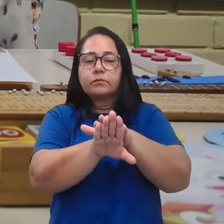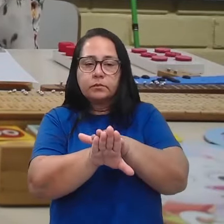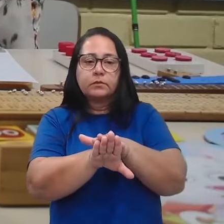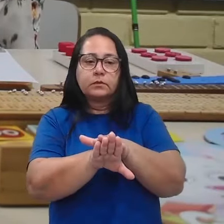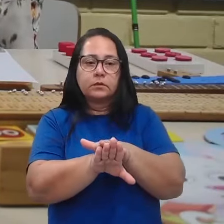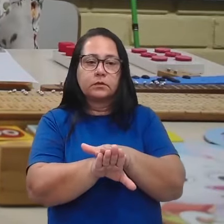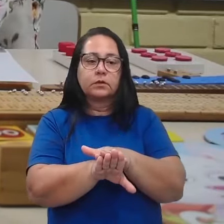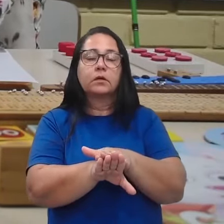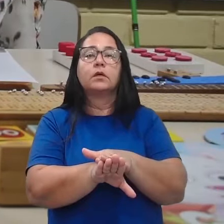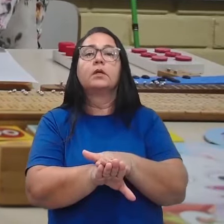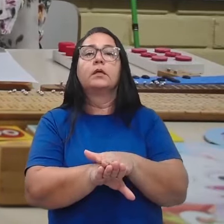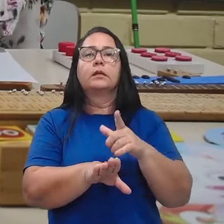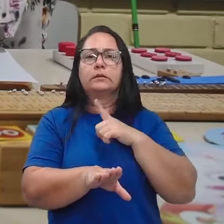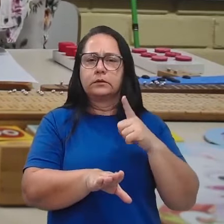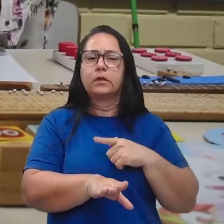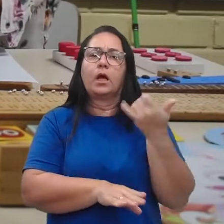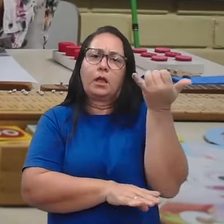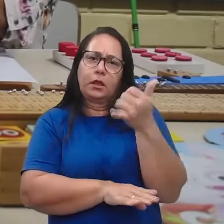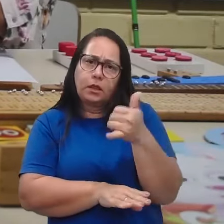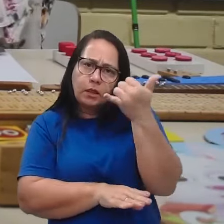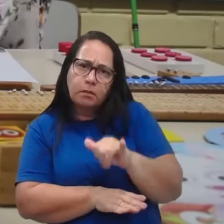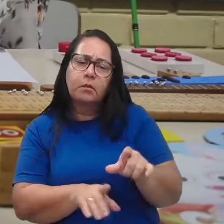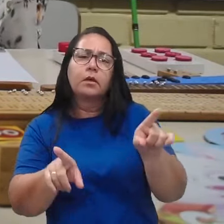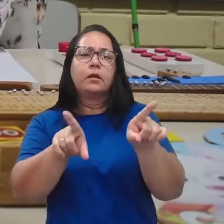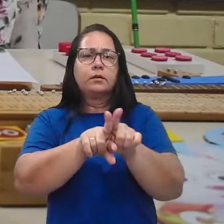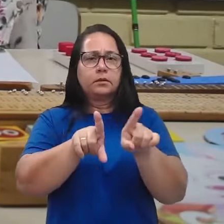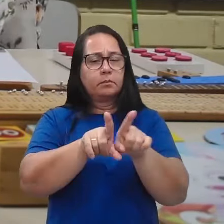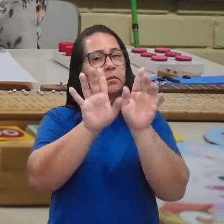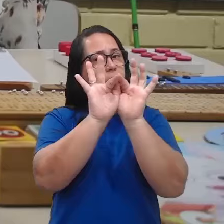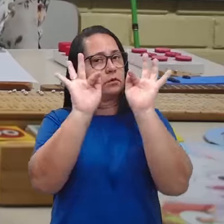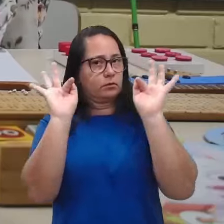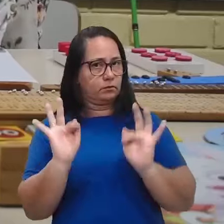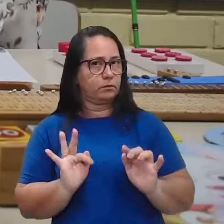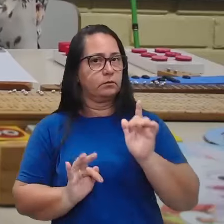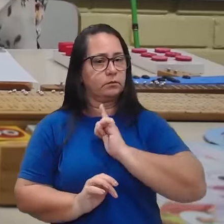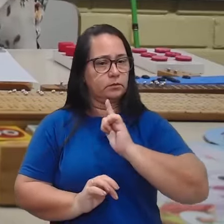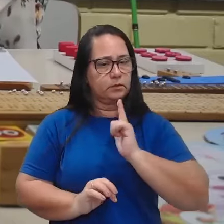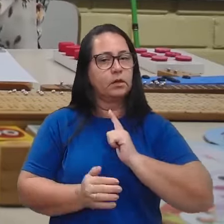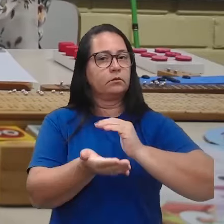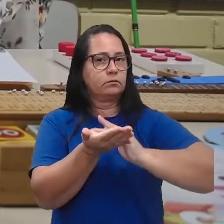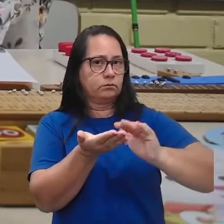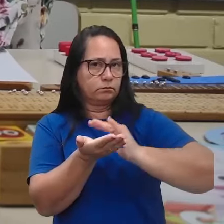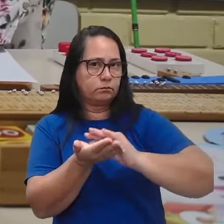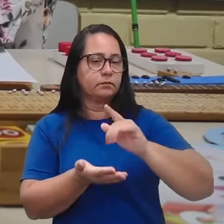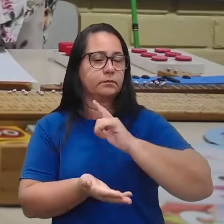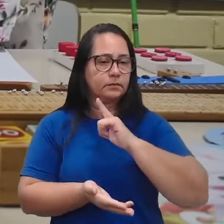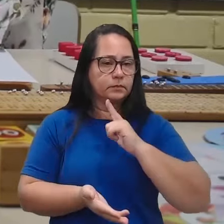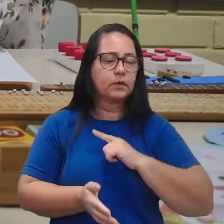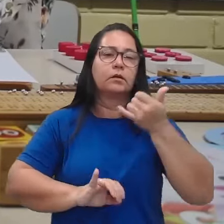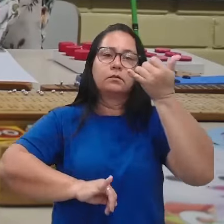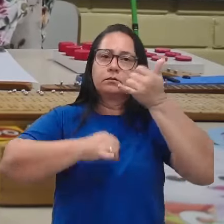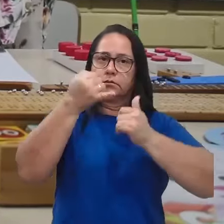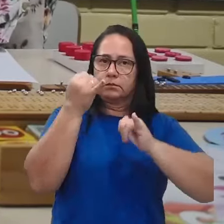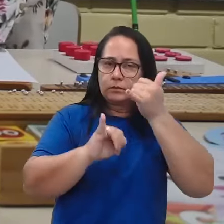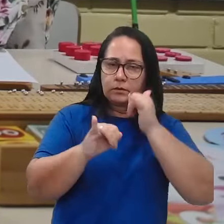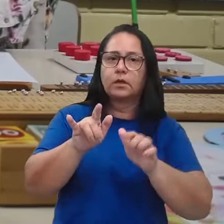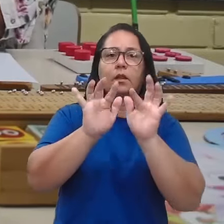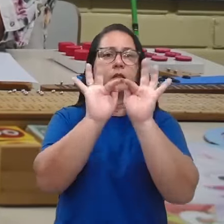A gente trabalha química, como tem ali a fórmula química, né, em relevo. Então, nós trabalhamos química, as